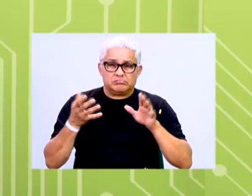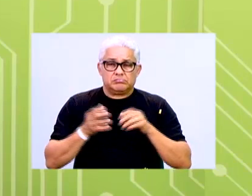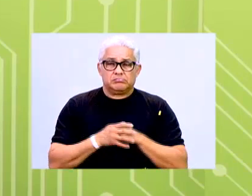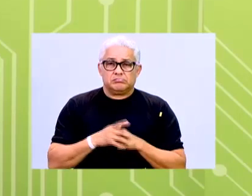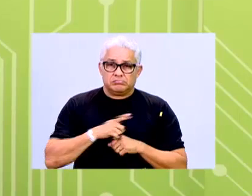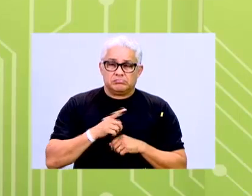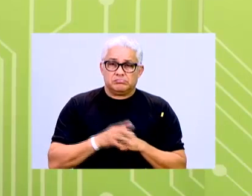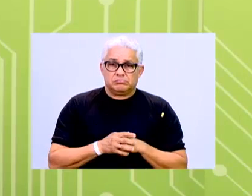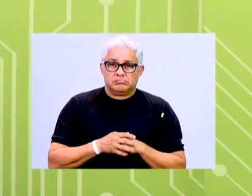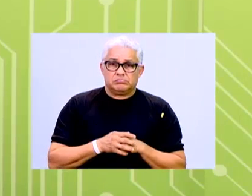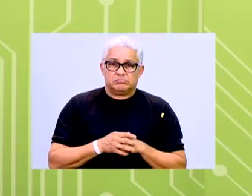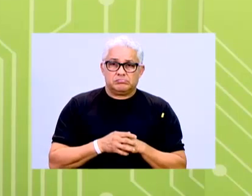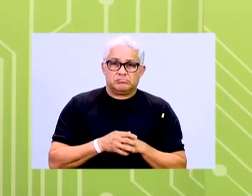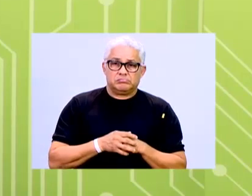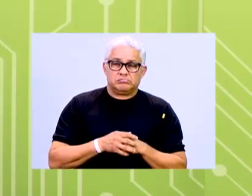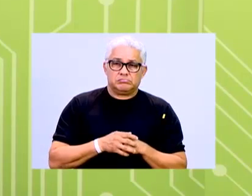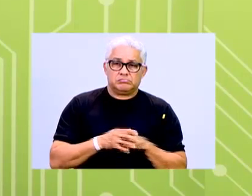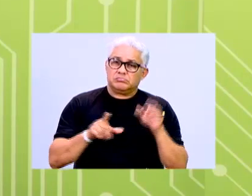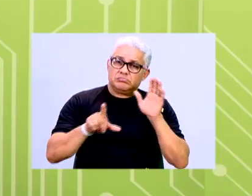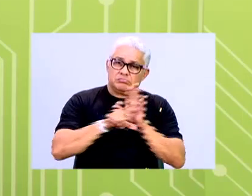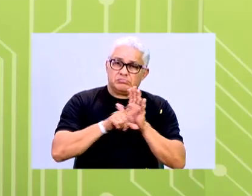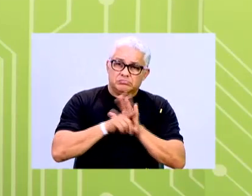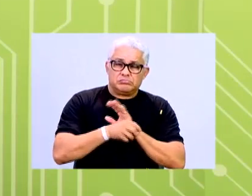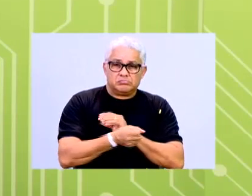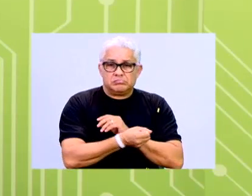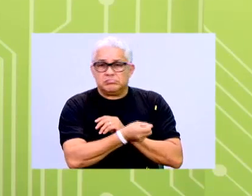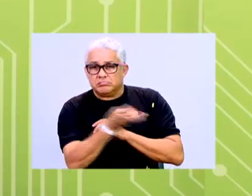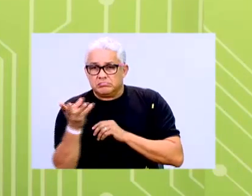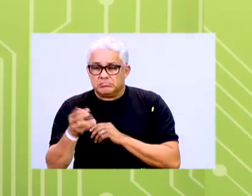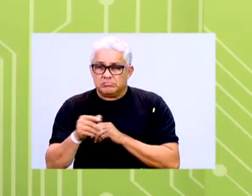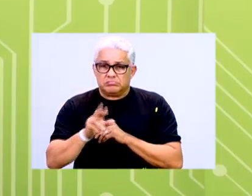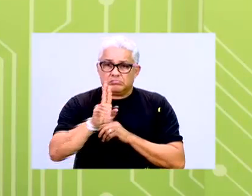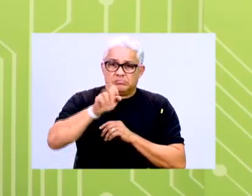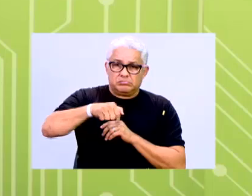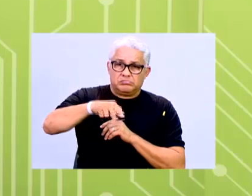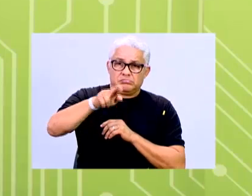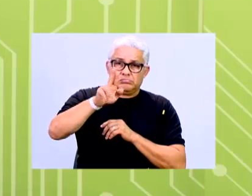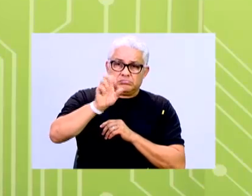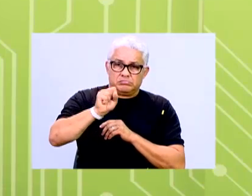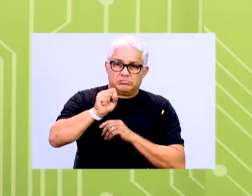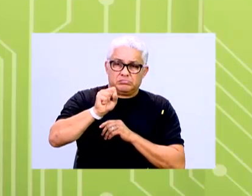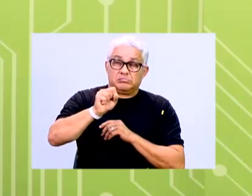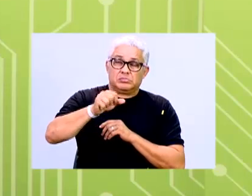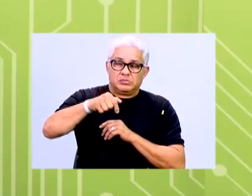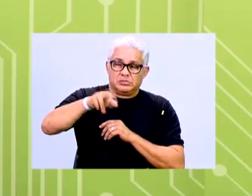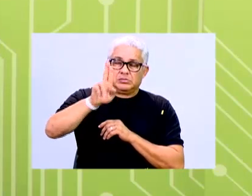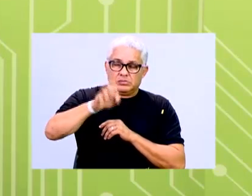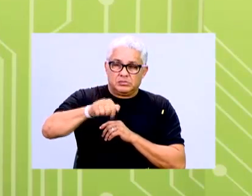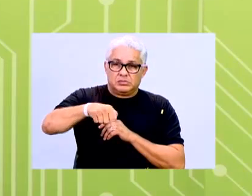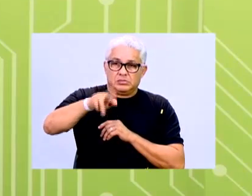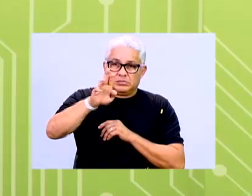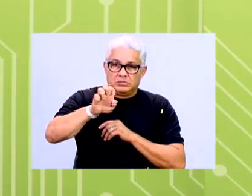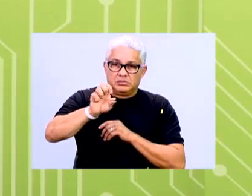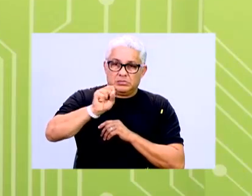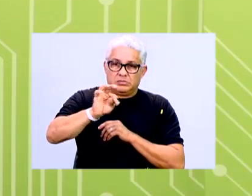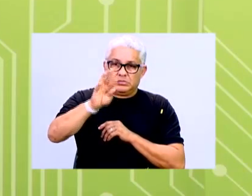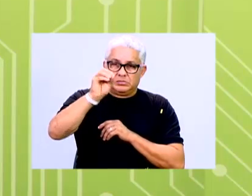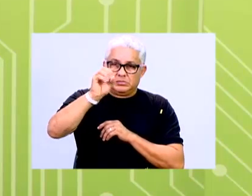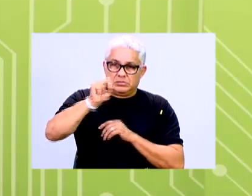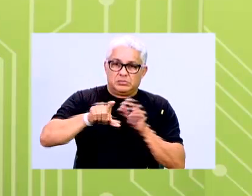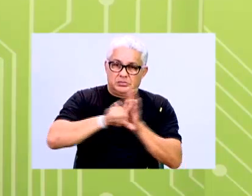ter? Quais são os requisitos legais que esta aplicação deve ter? Quais são os requisitos que essa